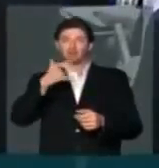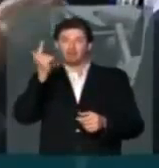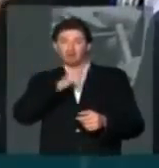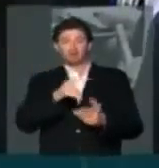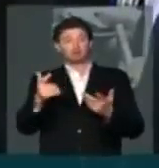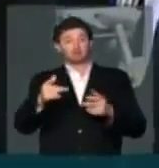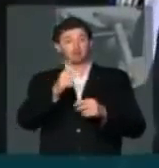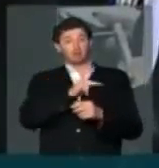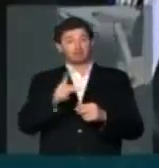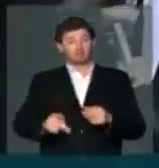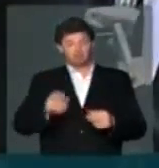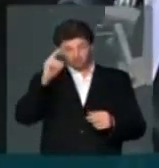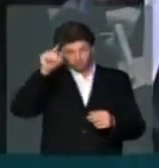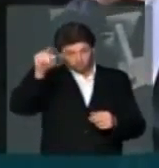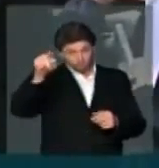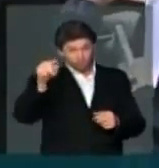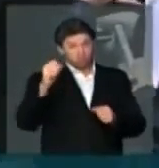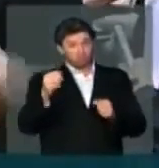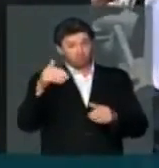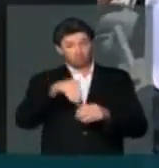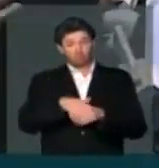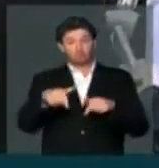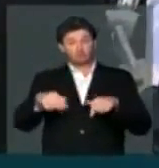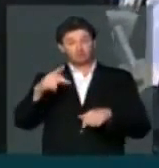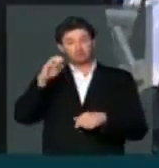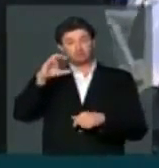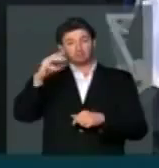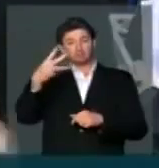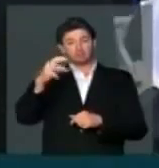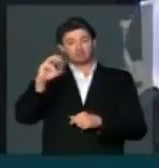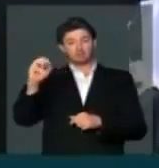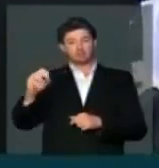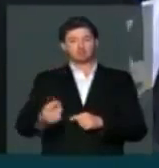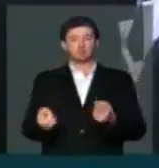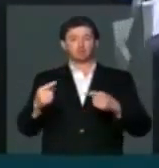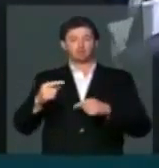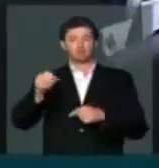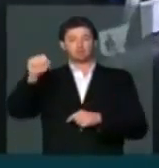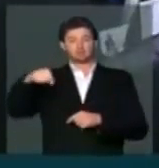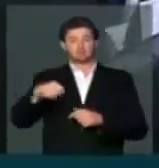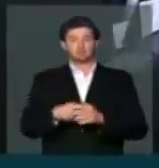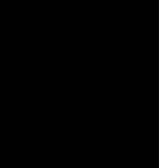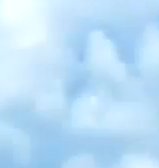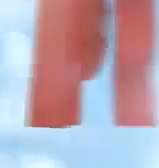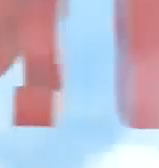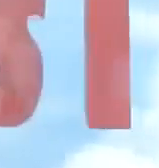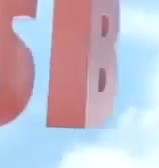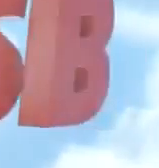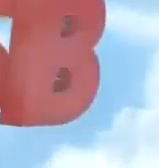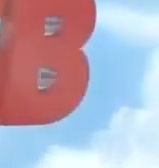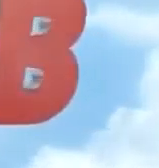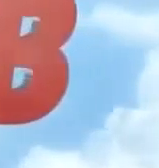na presidência de Vossa Excelência possamos ter votado aqui a PEC 300. Minoria, vota sim. Governo.